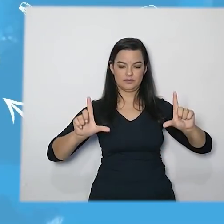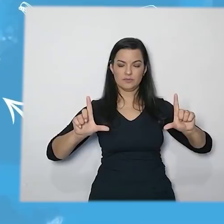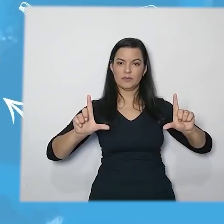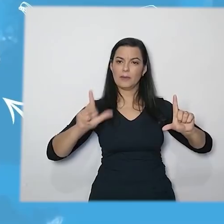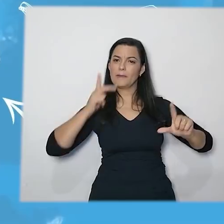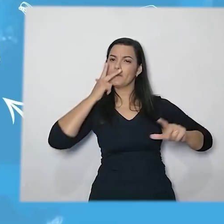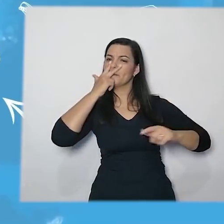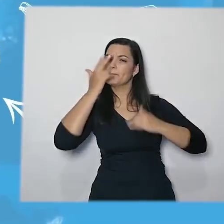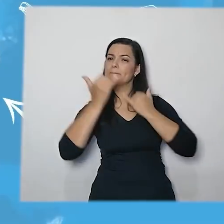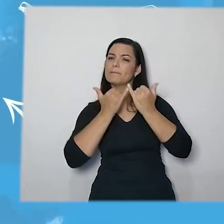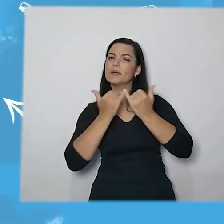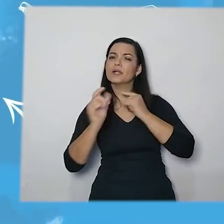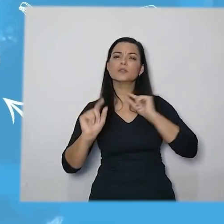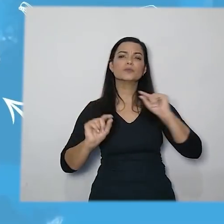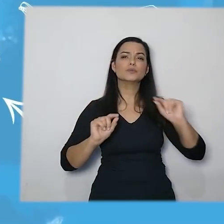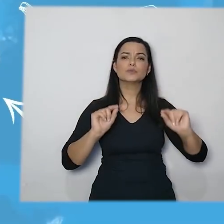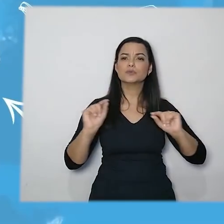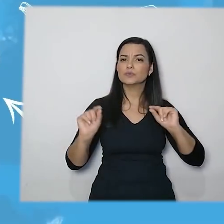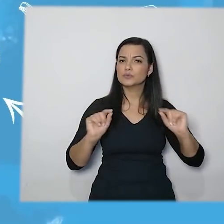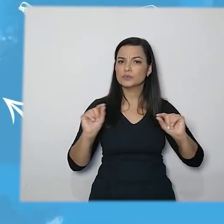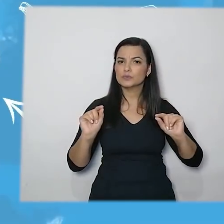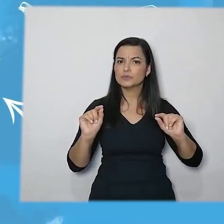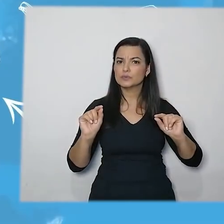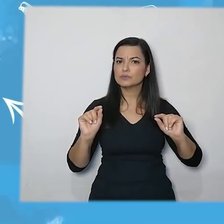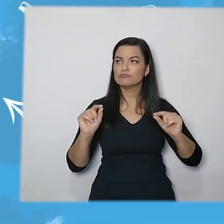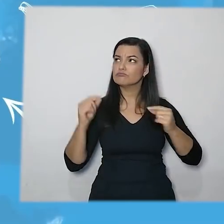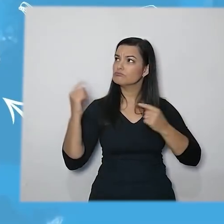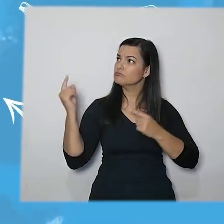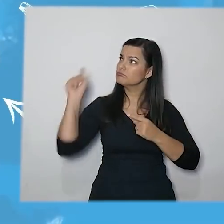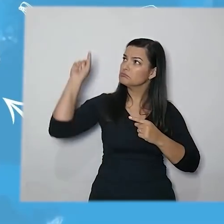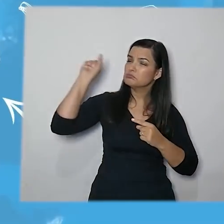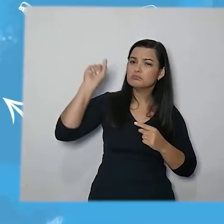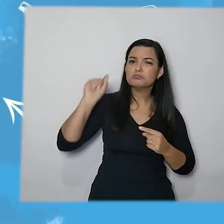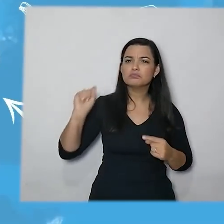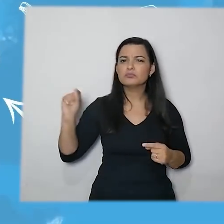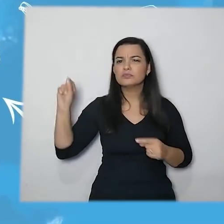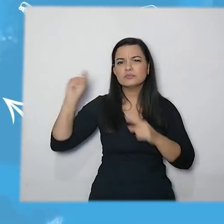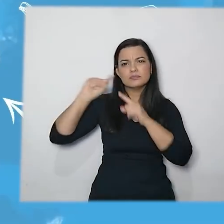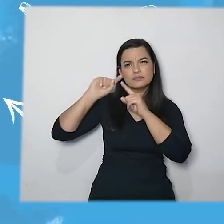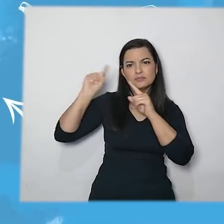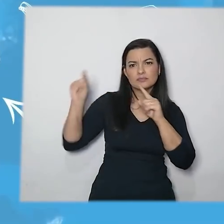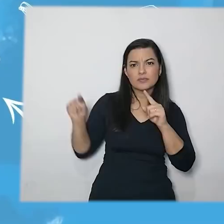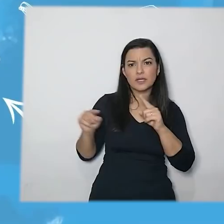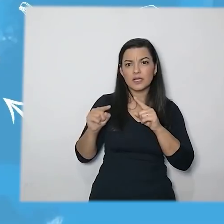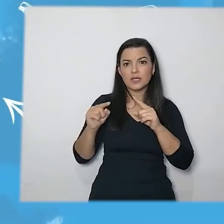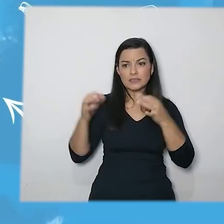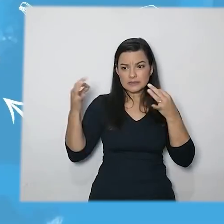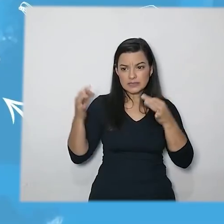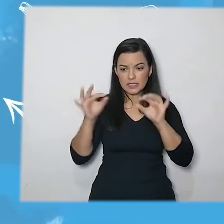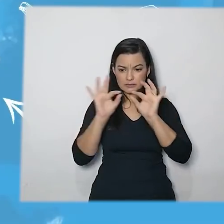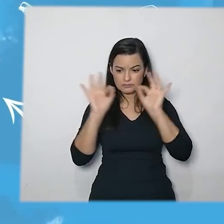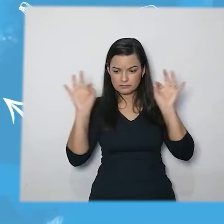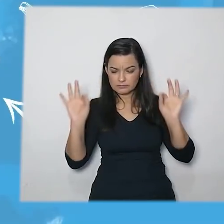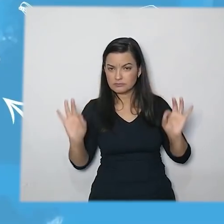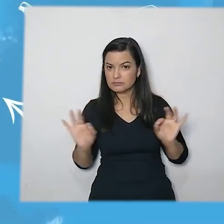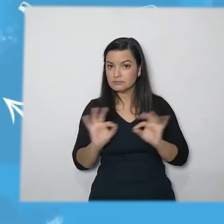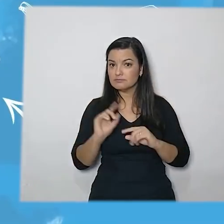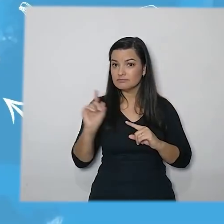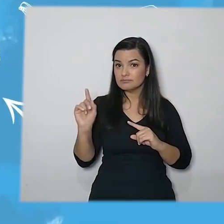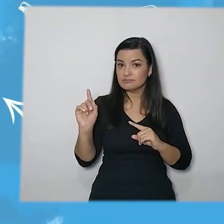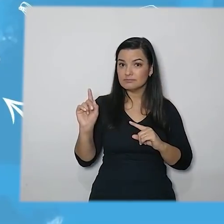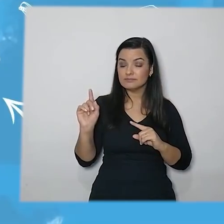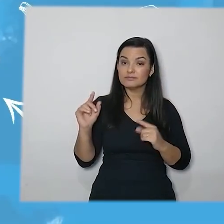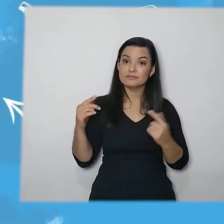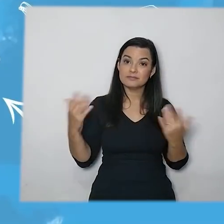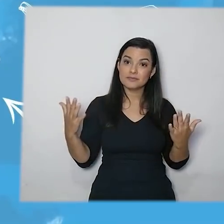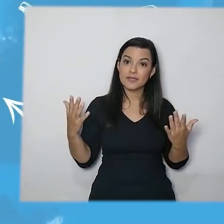alguma relação ou ele se assemelha a algum contorno regular?